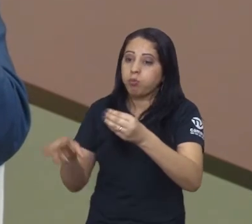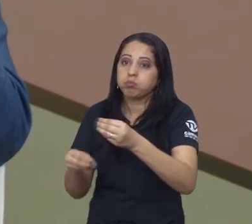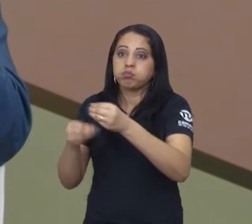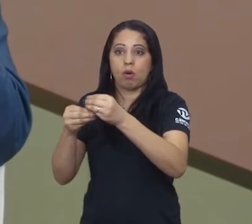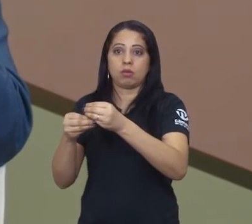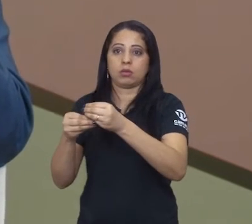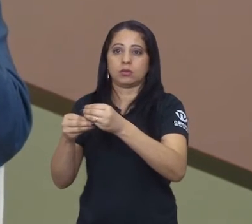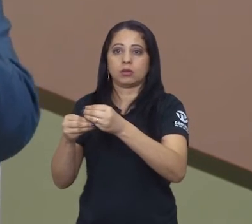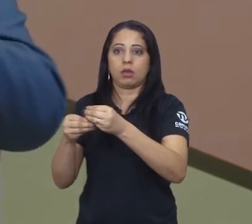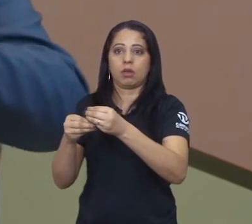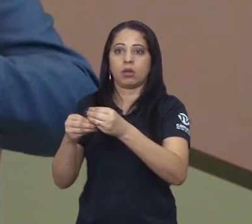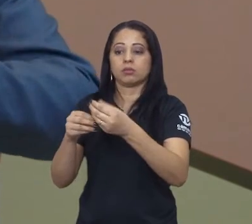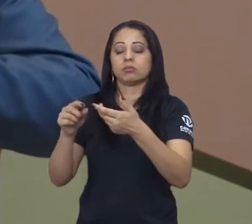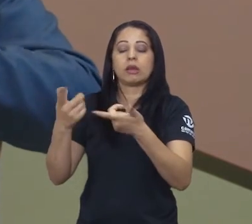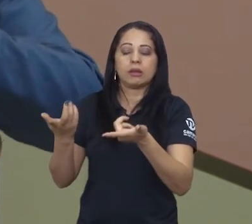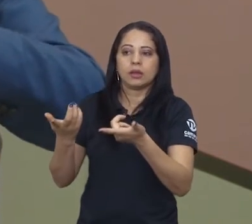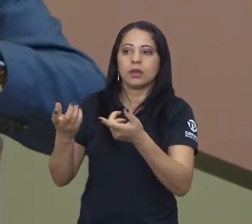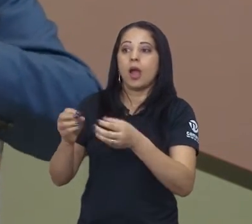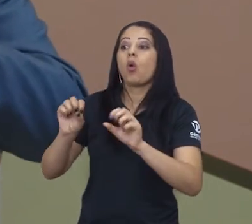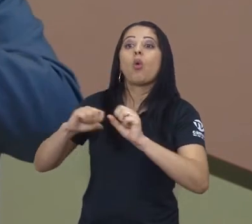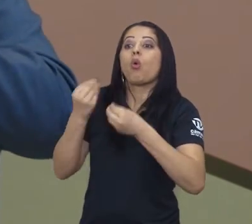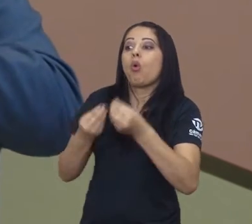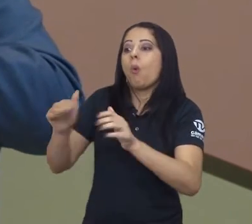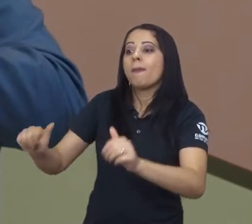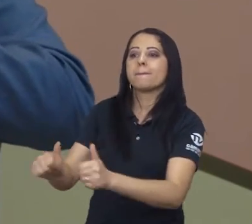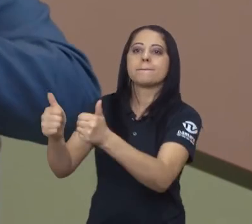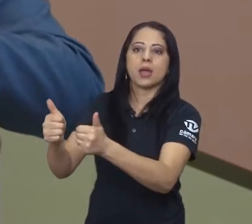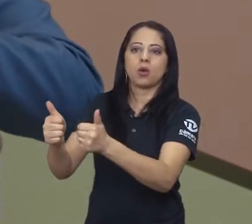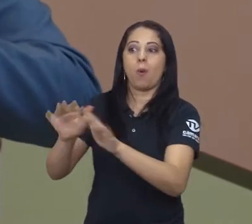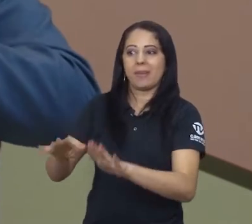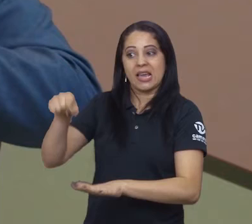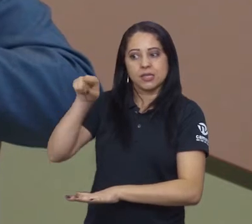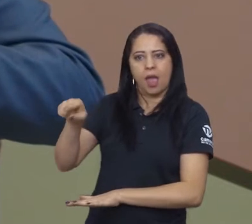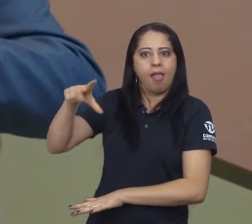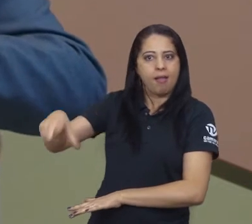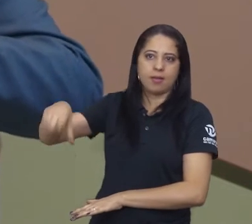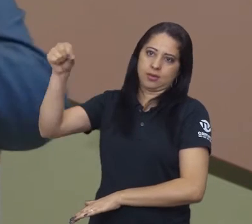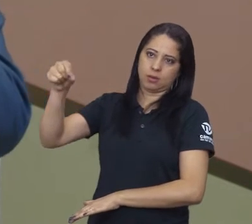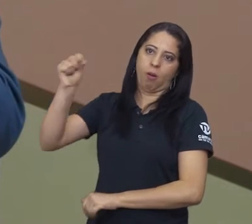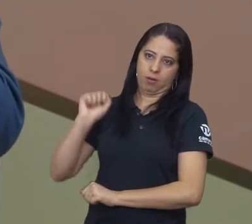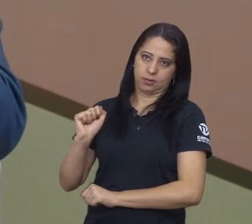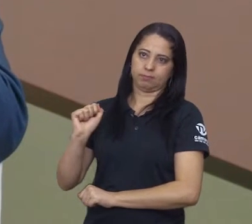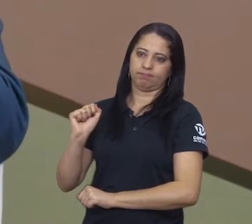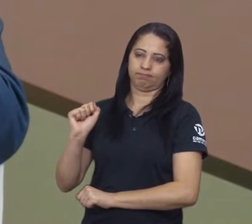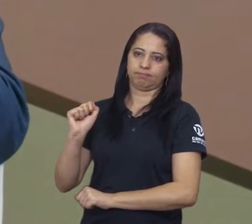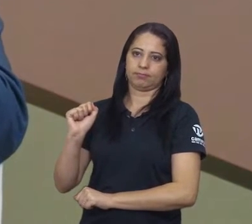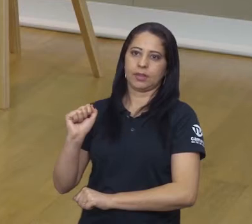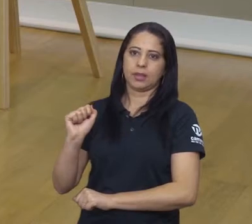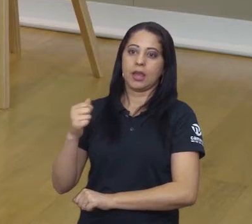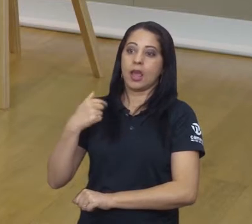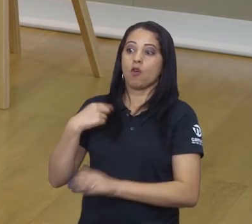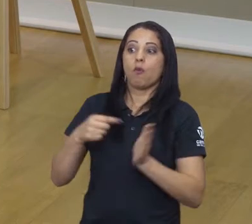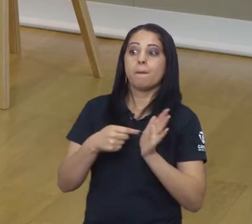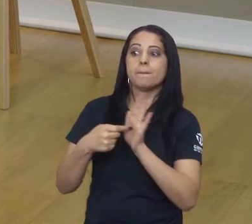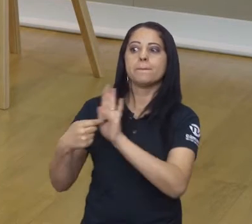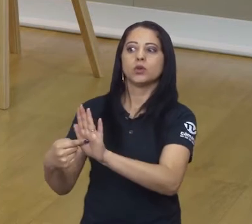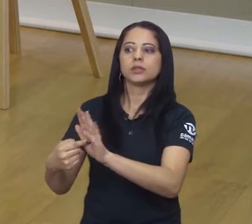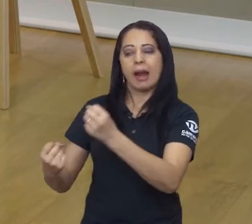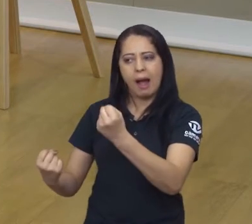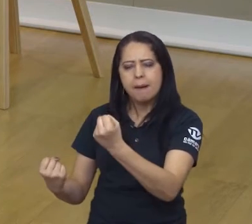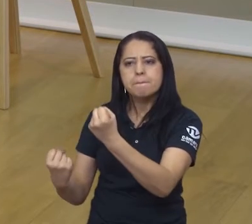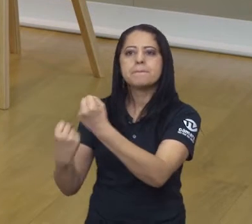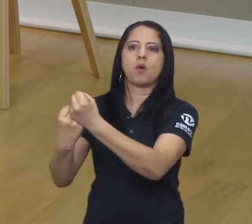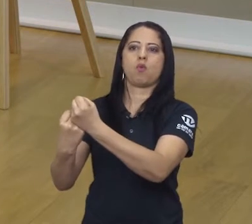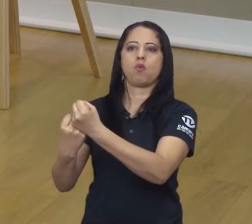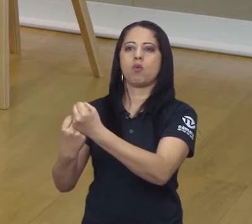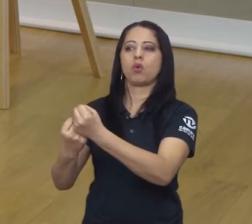ele ele pode melhorar isso ou aquilo mas essa decisão E esse caminhar é dele sim eu estou ali Para apoiar eu estou